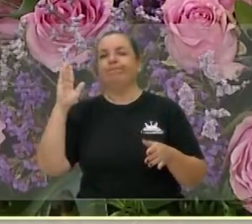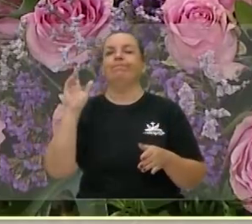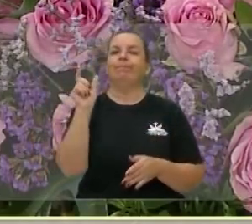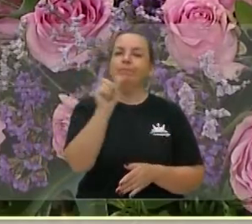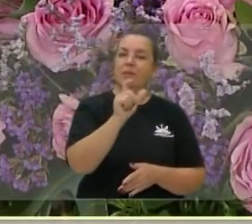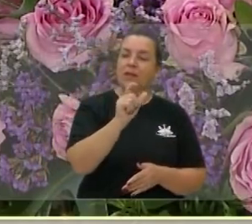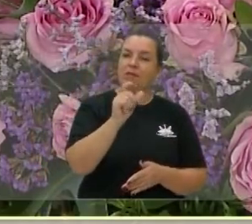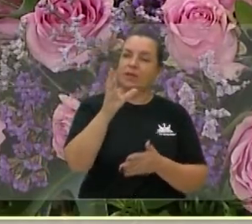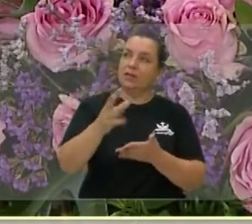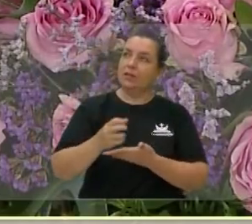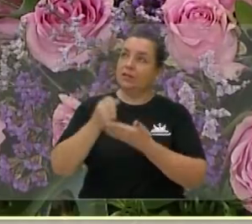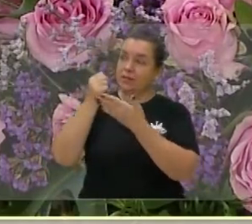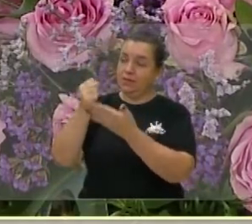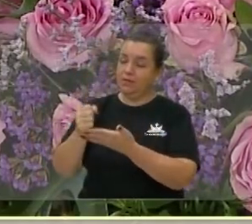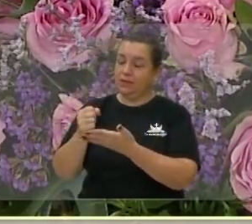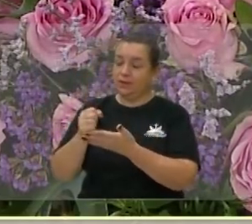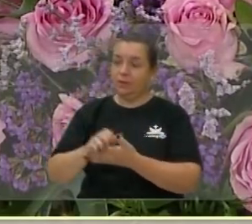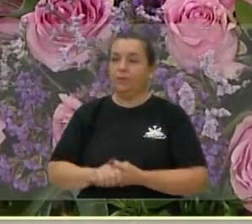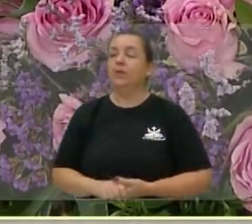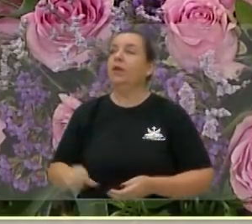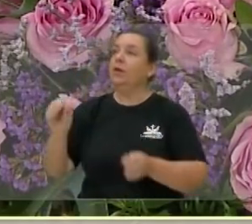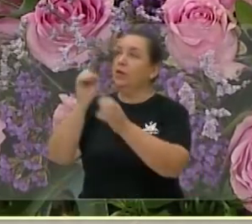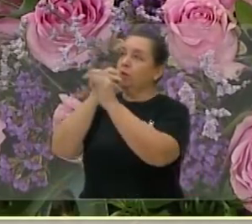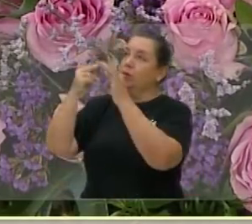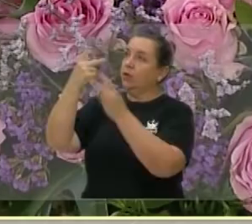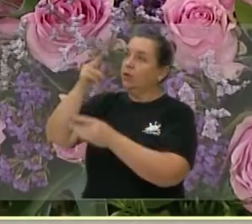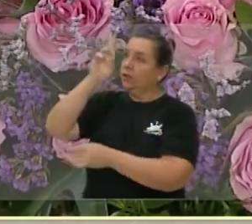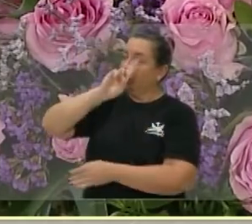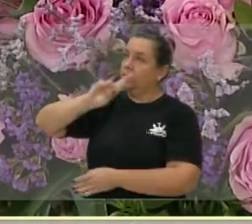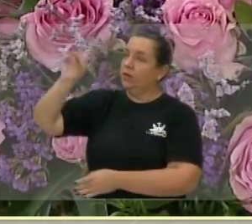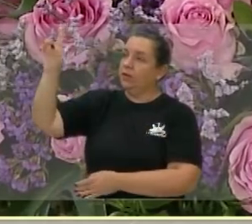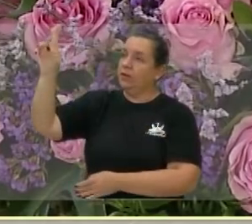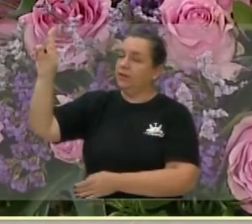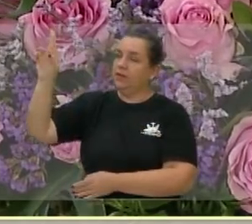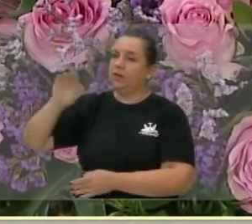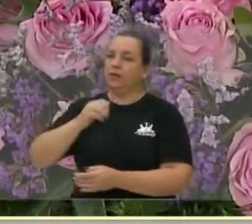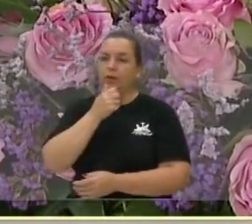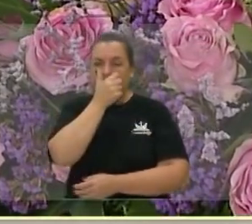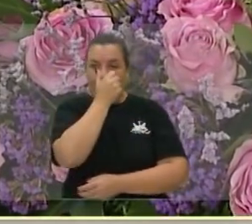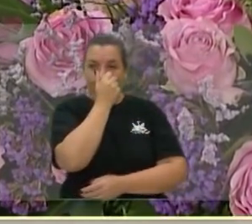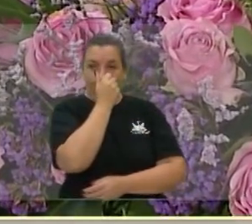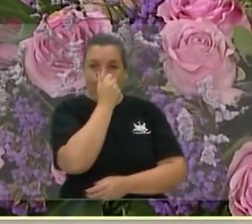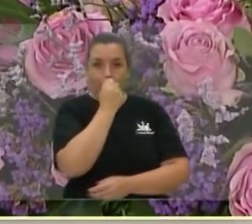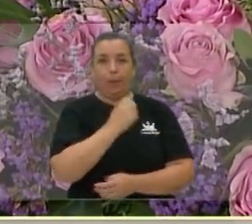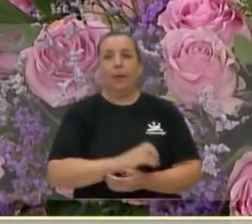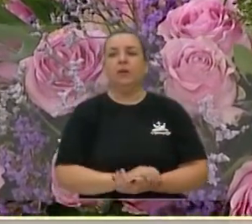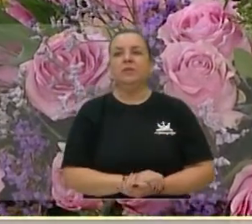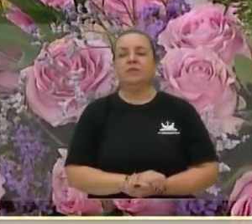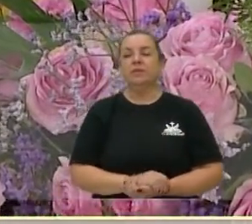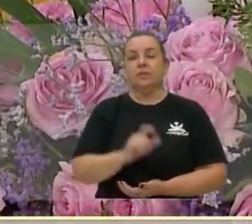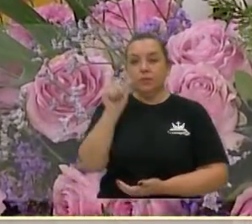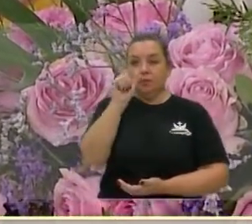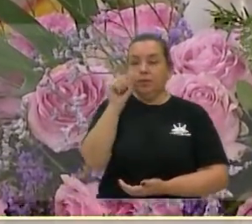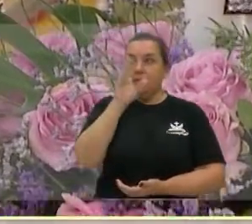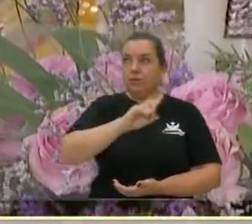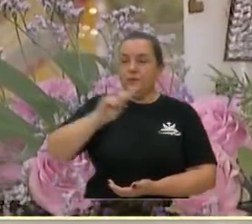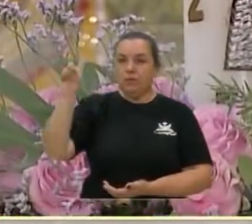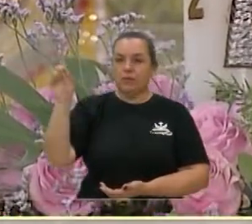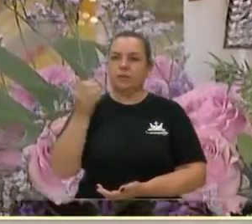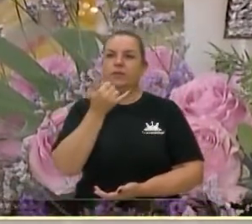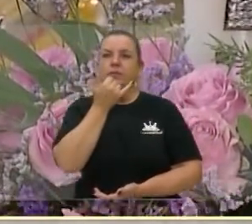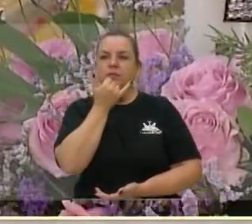Palavra da salvação. Glória a vós, Senhor. Que a palavra de